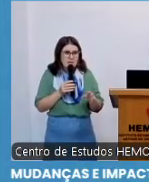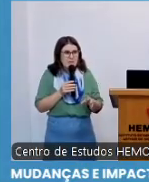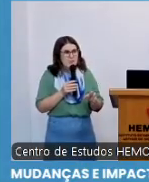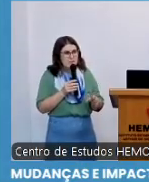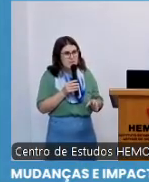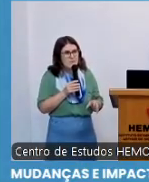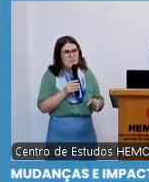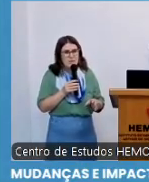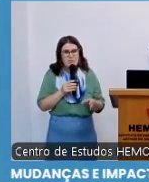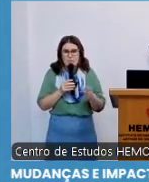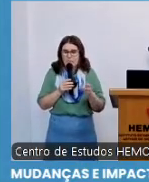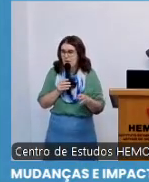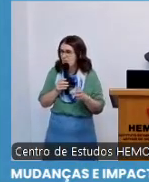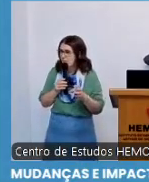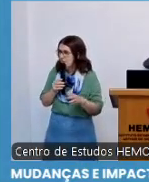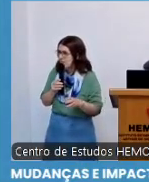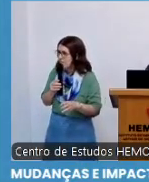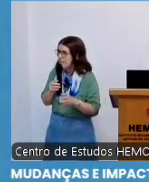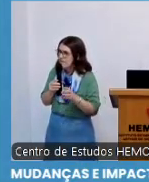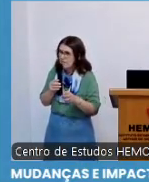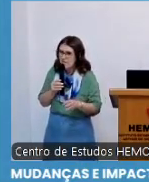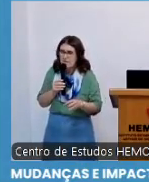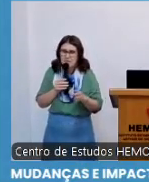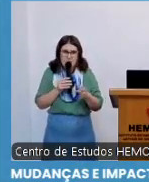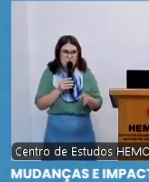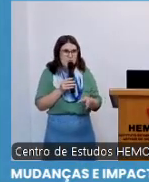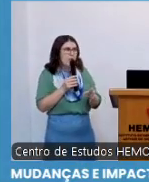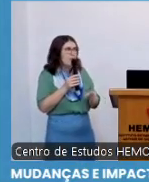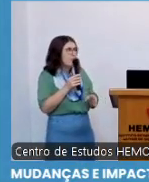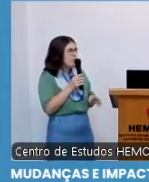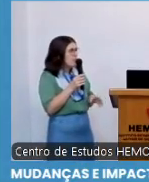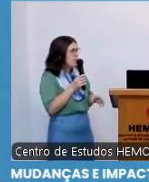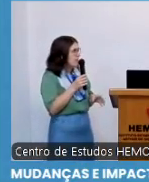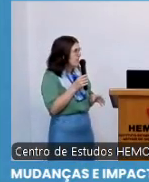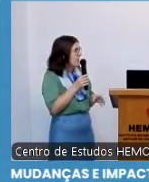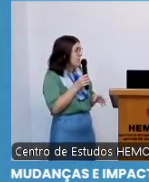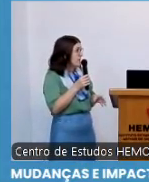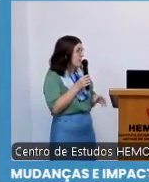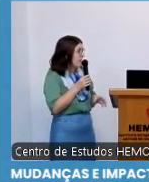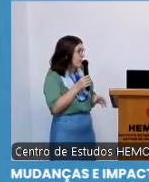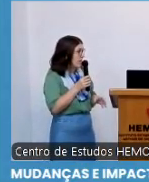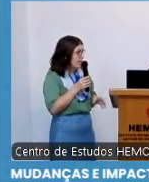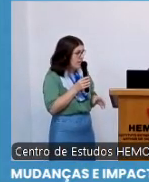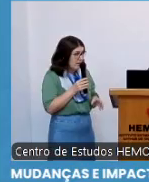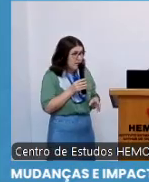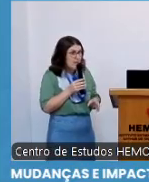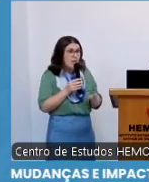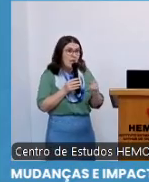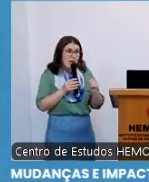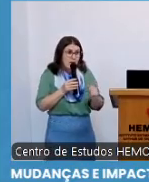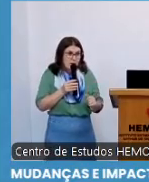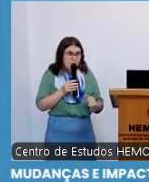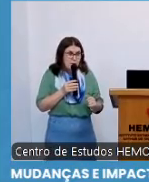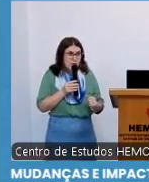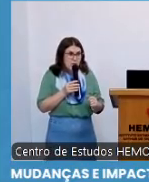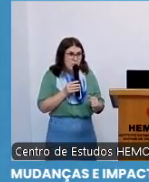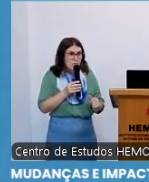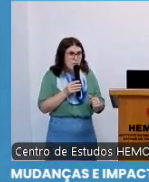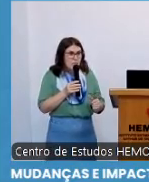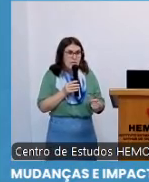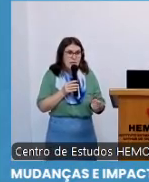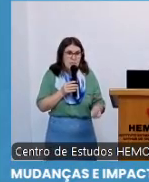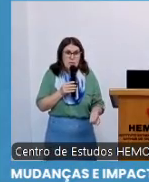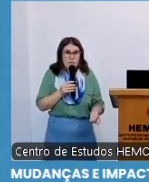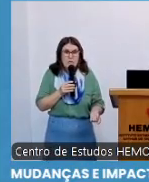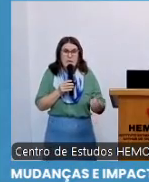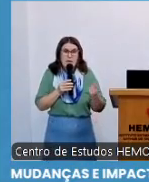garantia desse fornecimento para os participantes brasileiros que estiverem envolvidos nessa pesquisa, né? Isso, primeiro